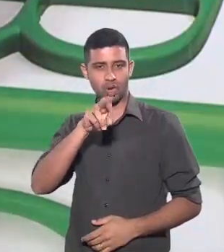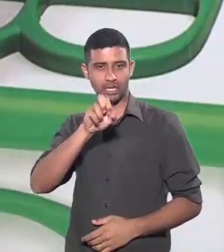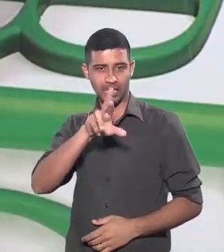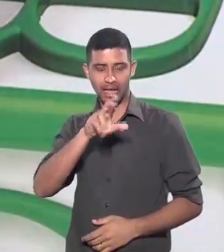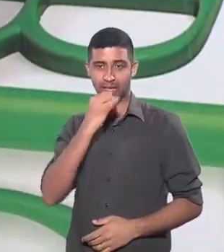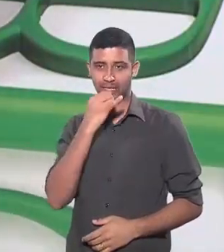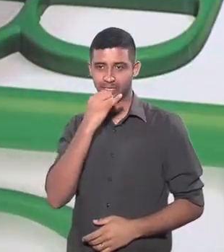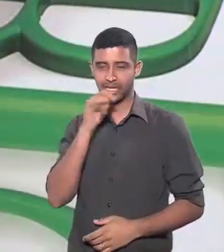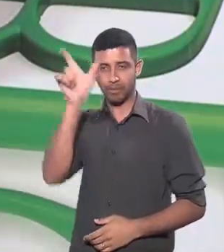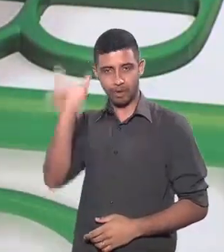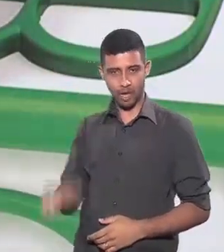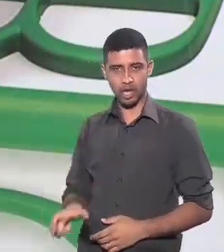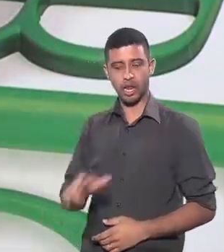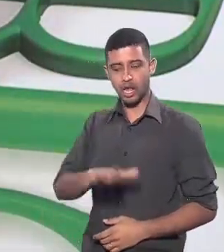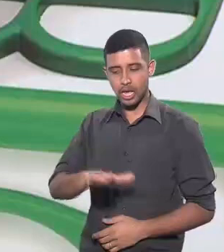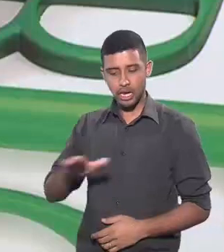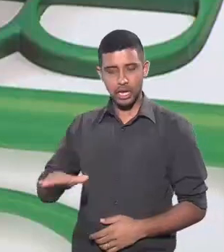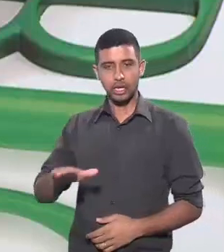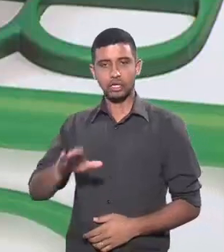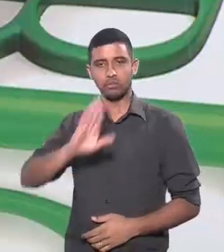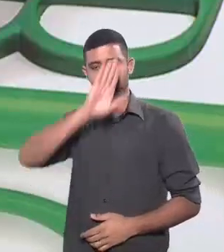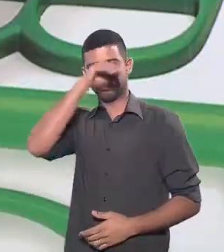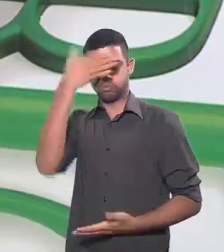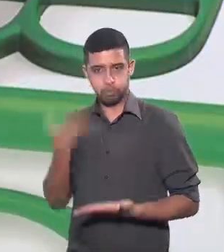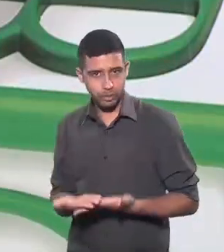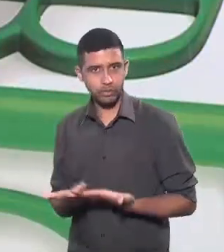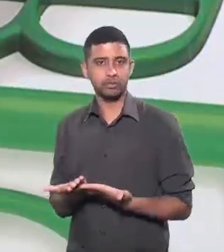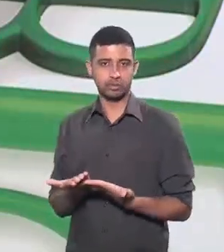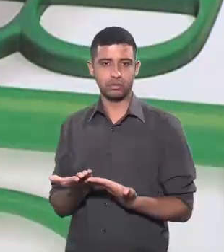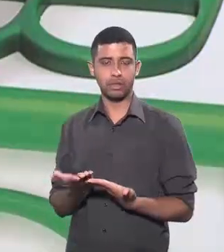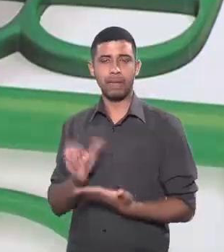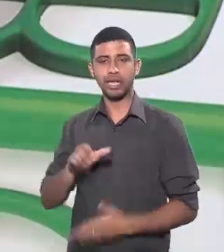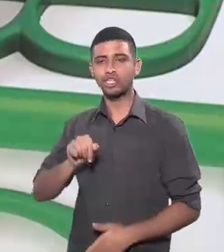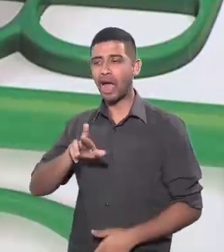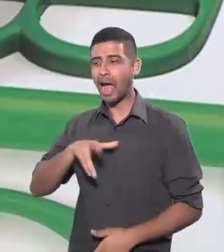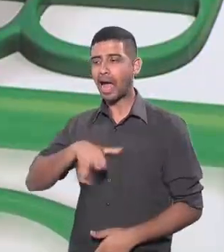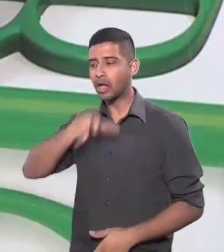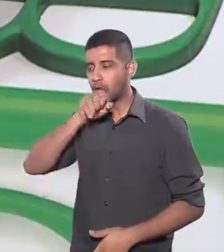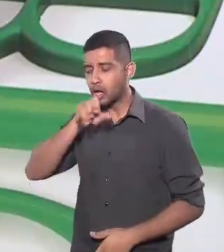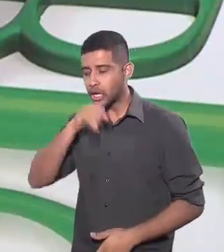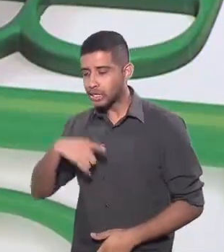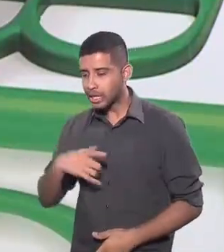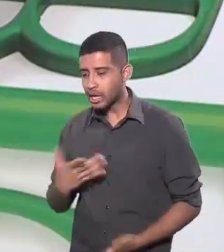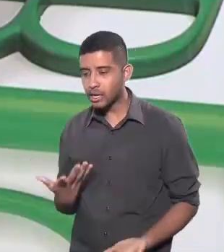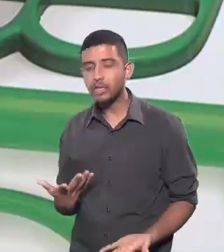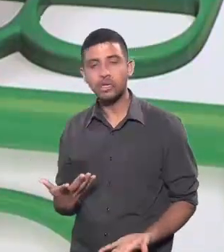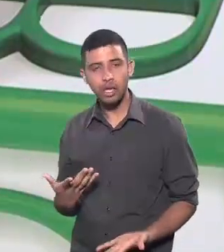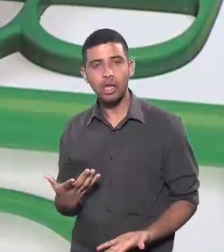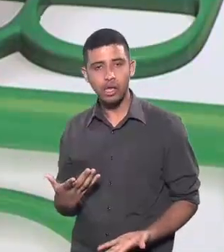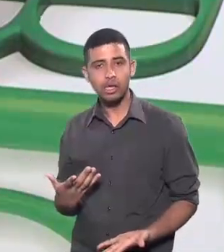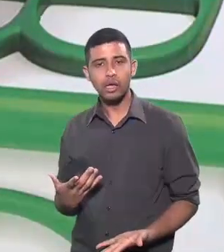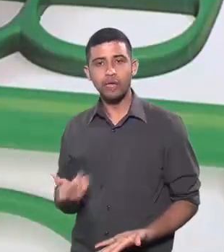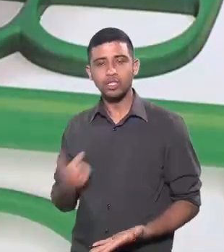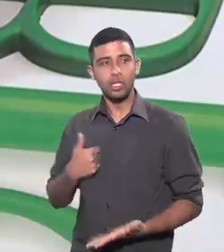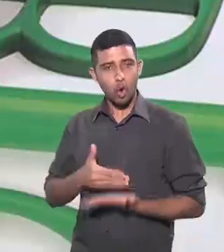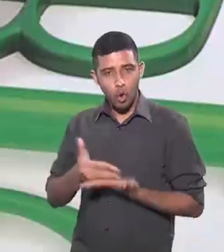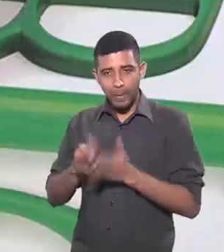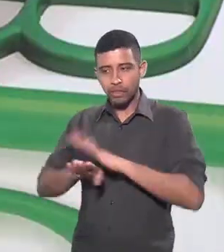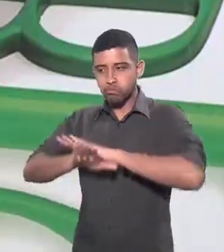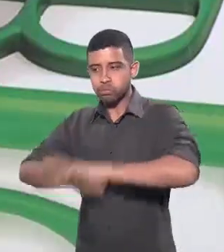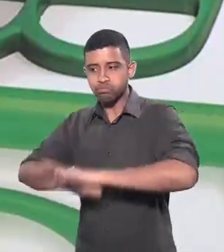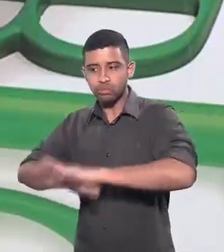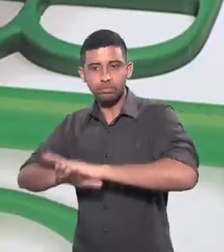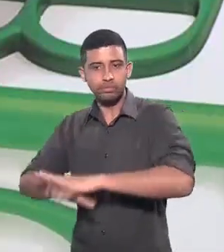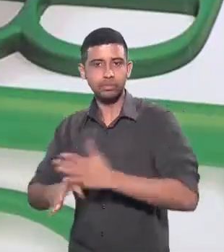ele desmaiou, a gente vê, ele está respirando, às vezes você pode ter a parada da respiração. E aí sim, você começa, né? Está indicado